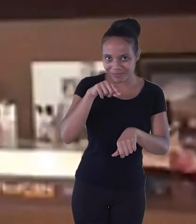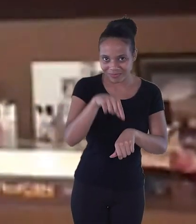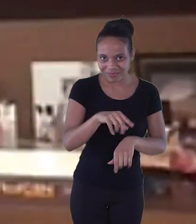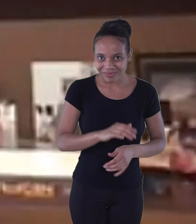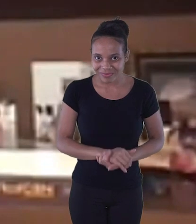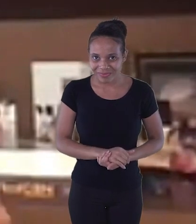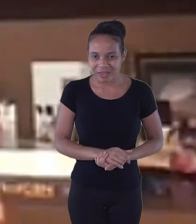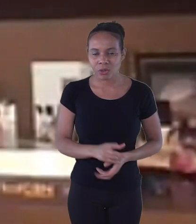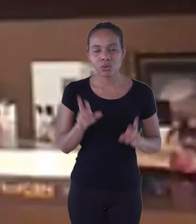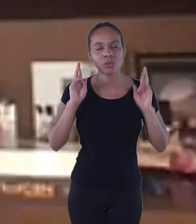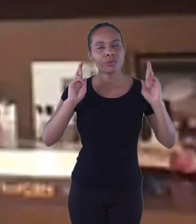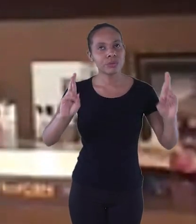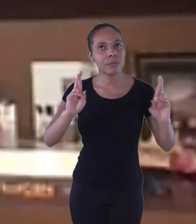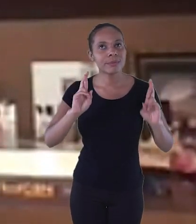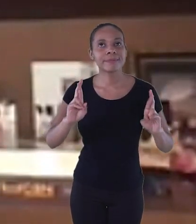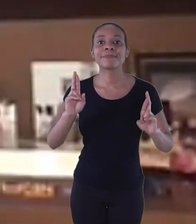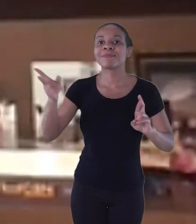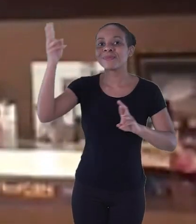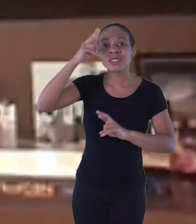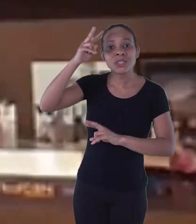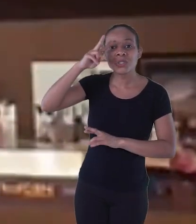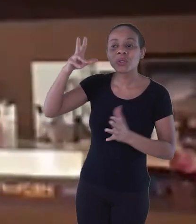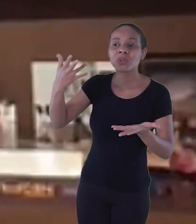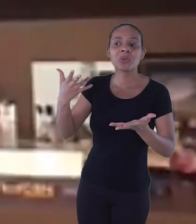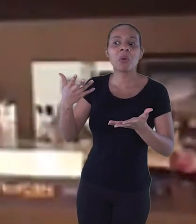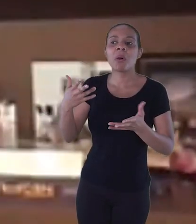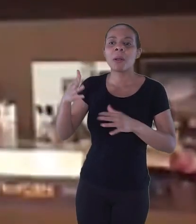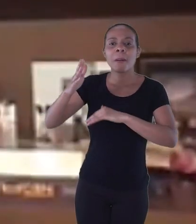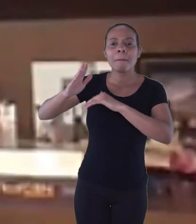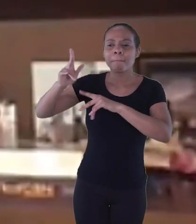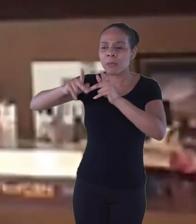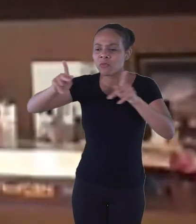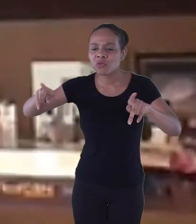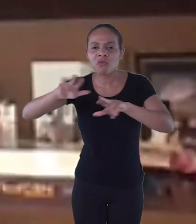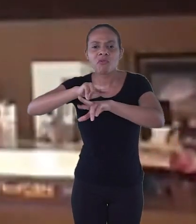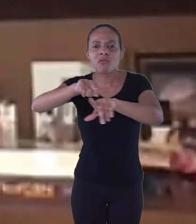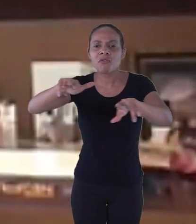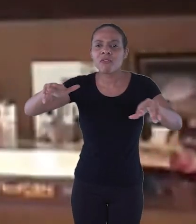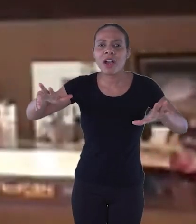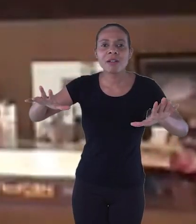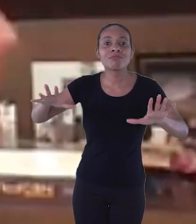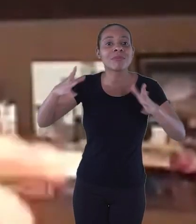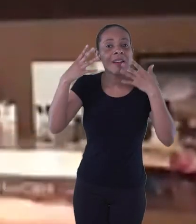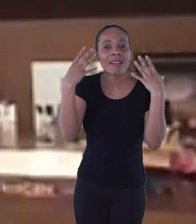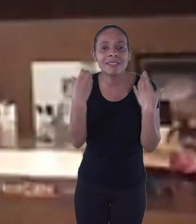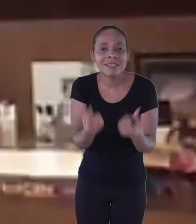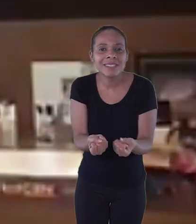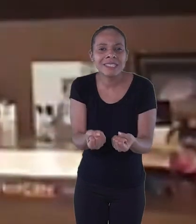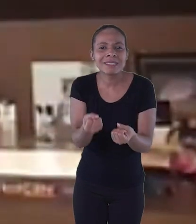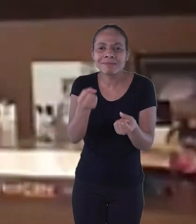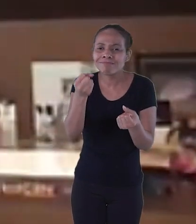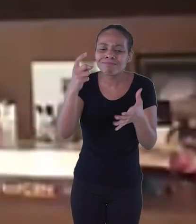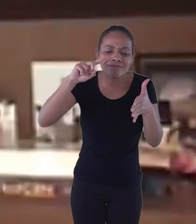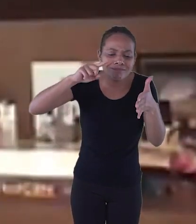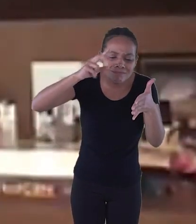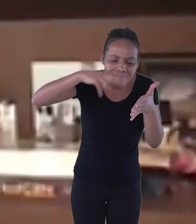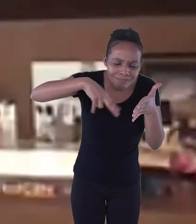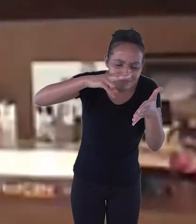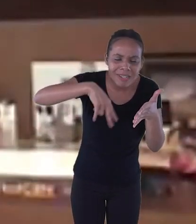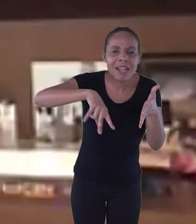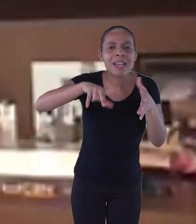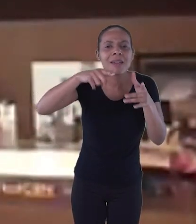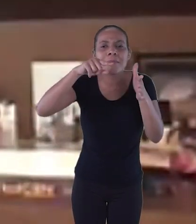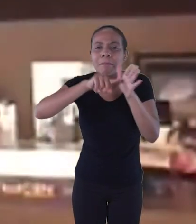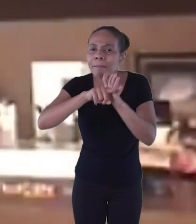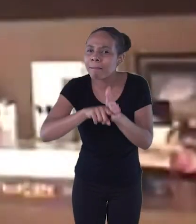abracem essa outra visão do país, né? Uma visão mais ampla, mais plural. e mais complexa, como disse o Jaime,